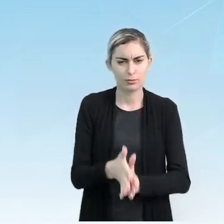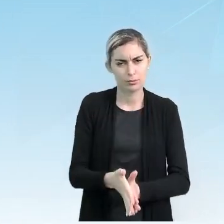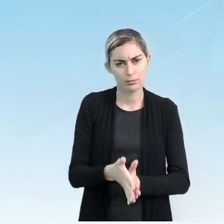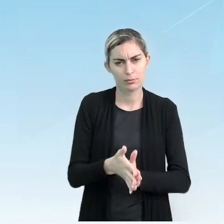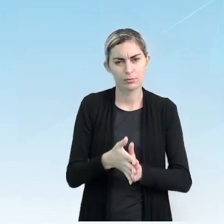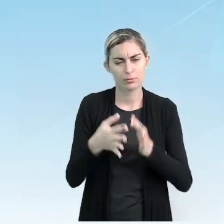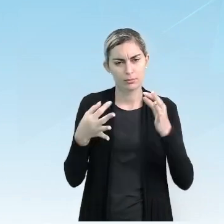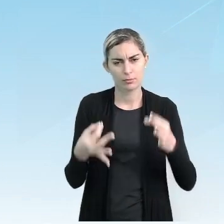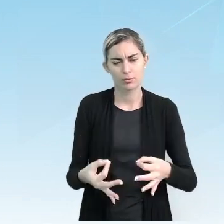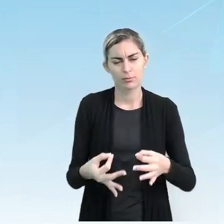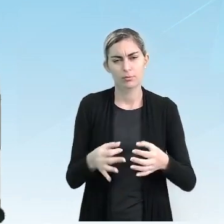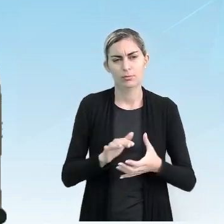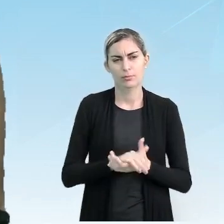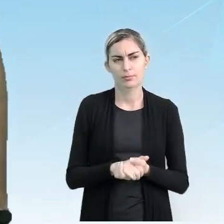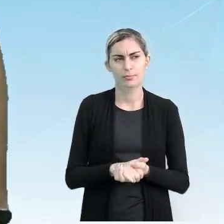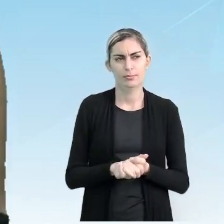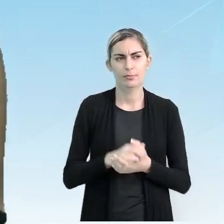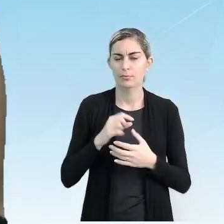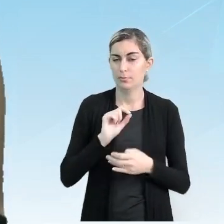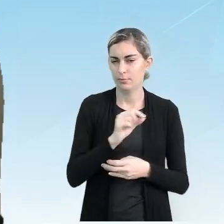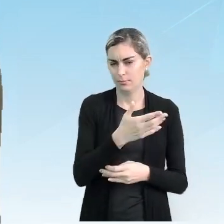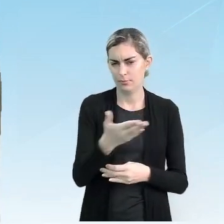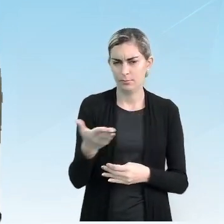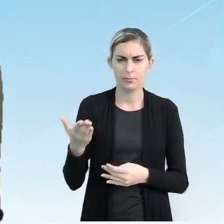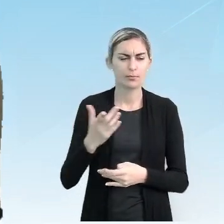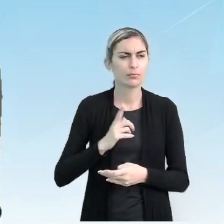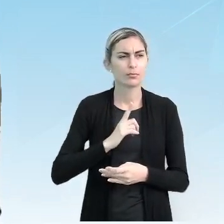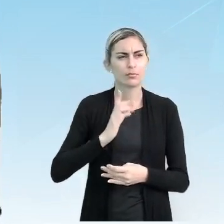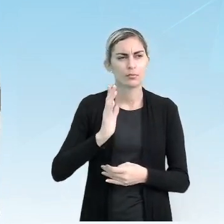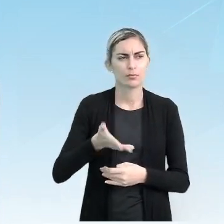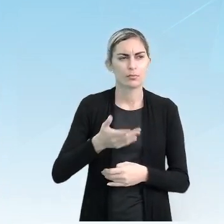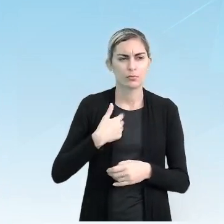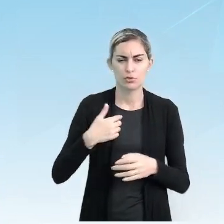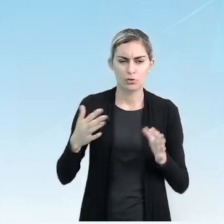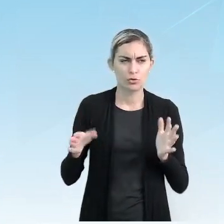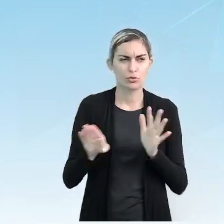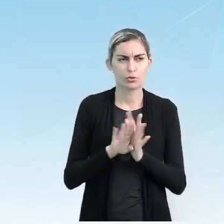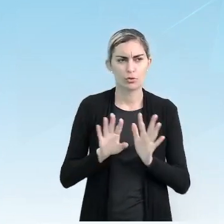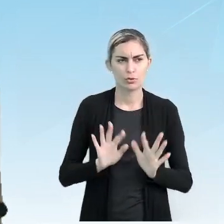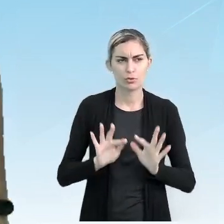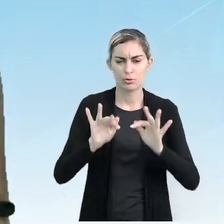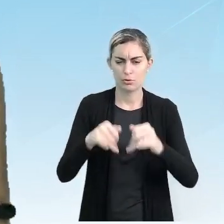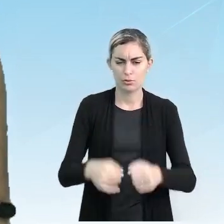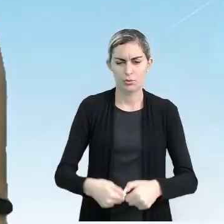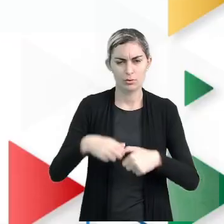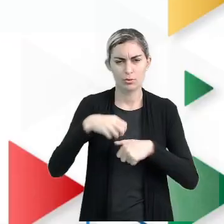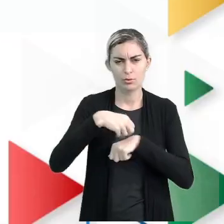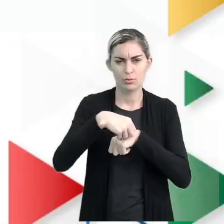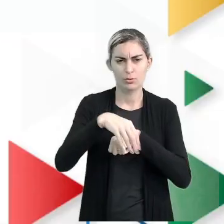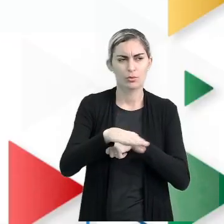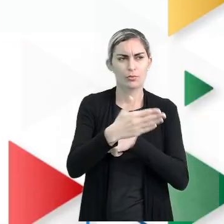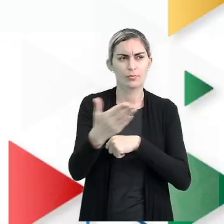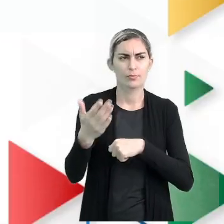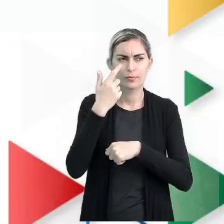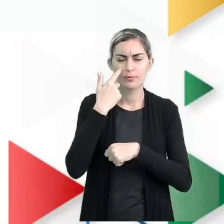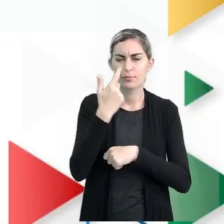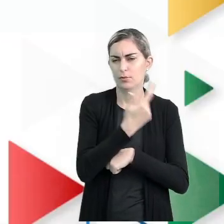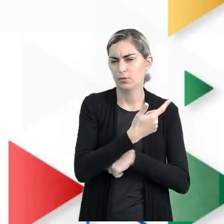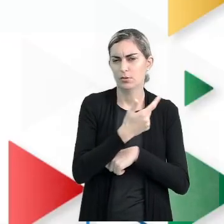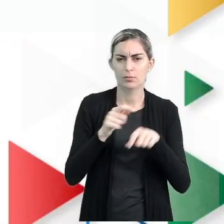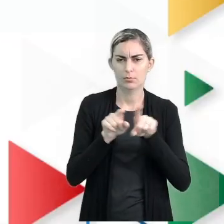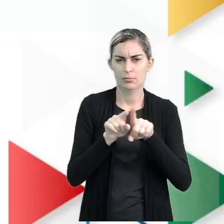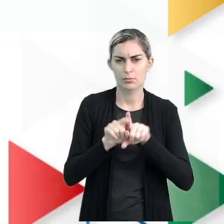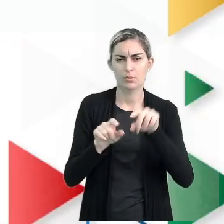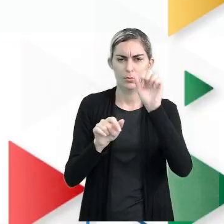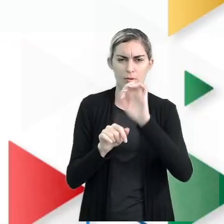grito dos oprimidos. Daqueles que são. E já estamos aqui chegando ao término. Eu trago, olha aqui, professor, também o